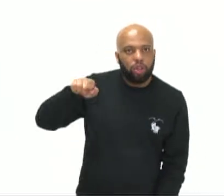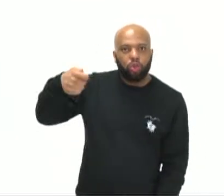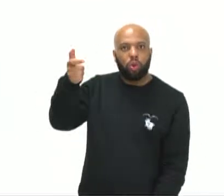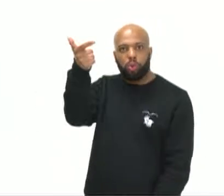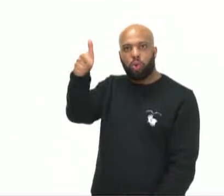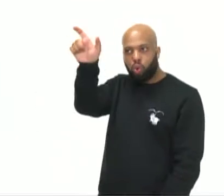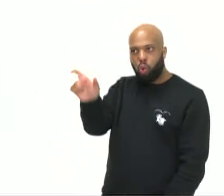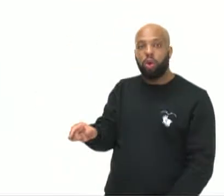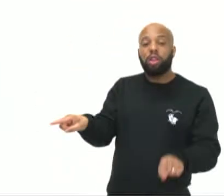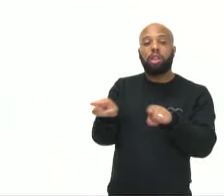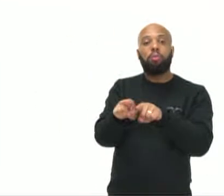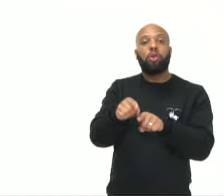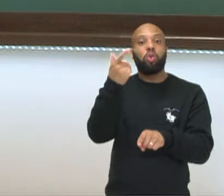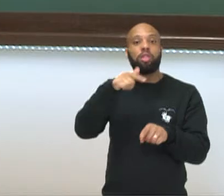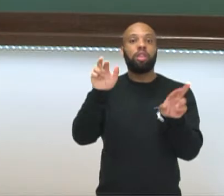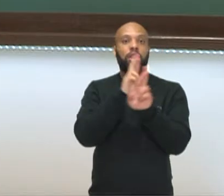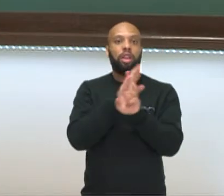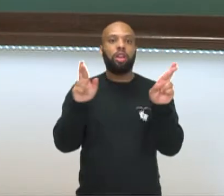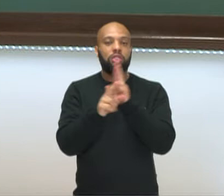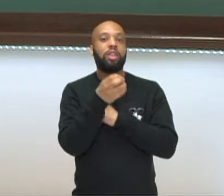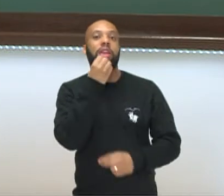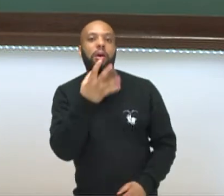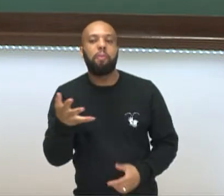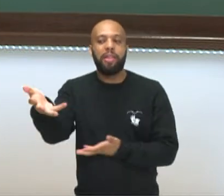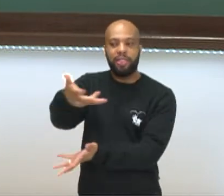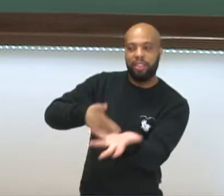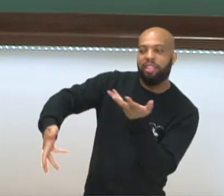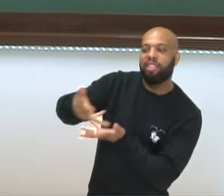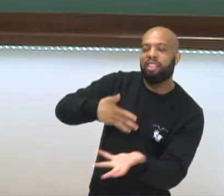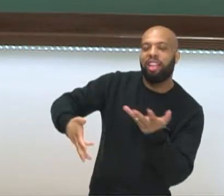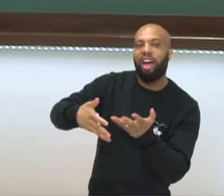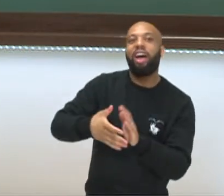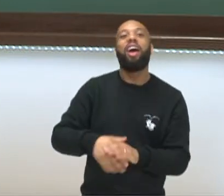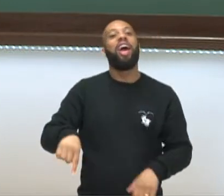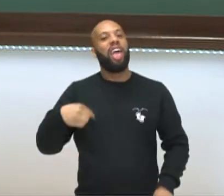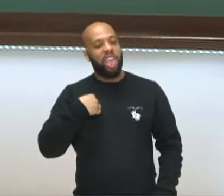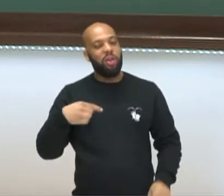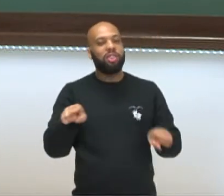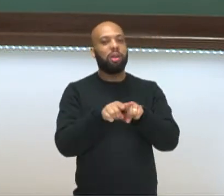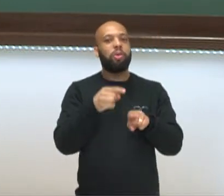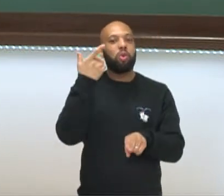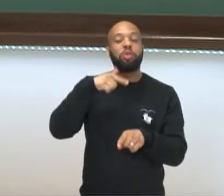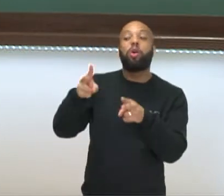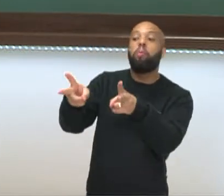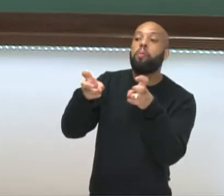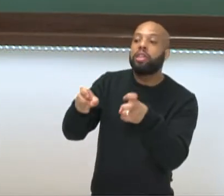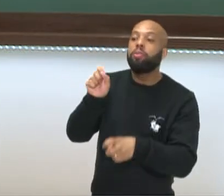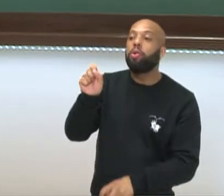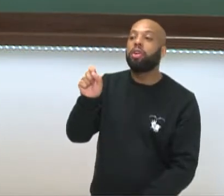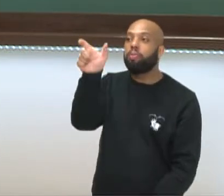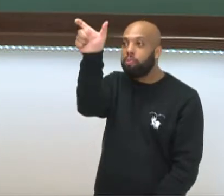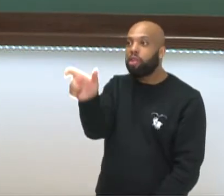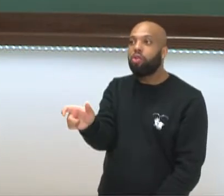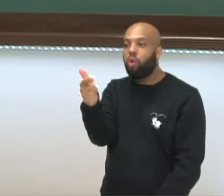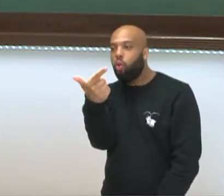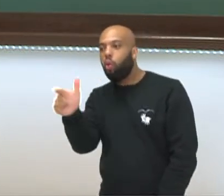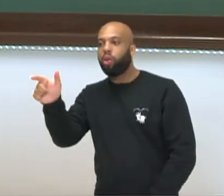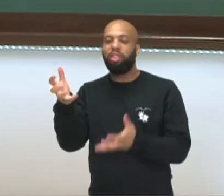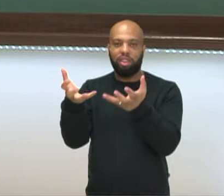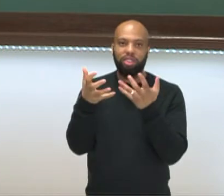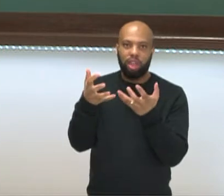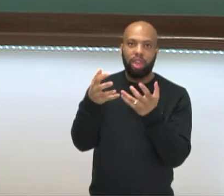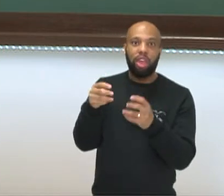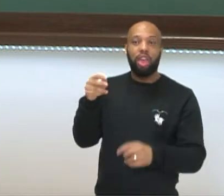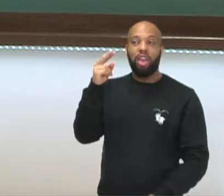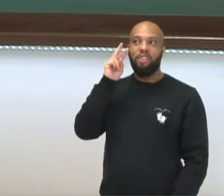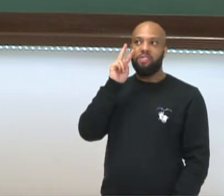se relacionar bem em sociedade. Essa eu também tenho. Tenho essa facilidade de perceber o que as pessoas querem, fazer essa leitura do rosto das